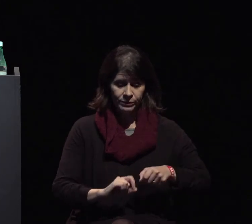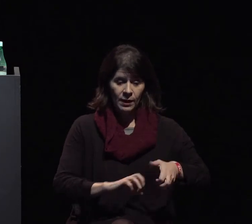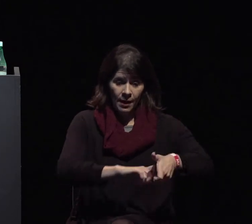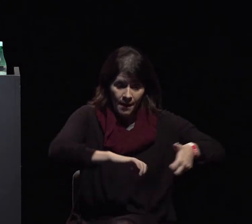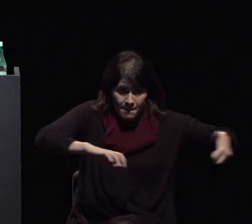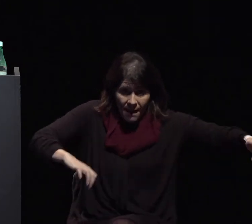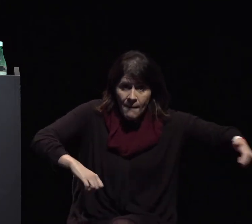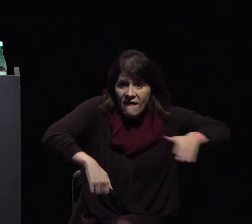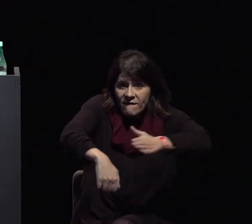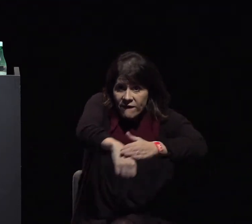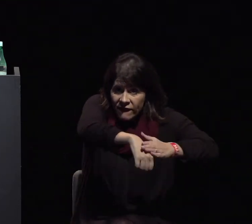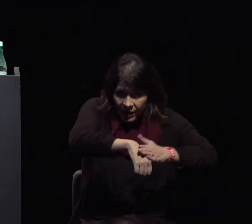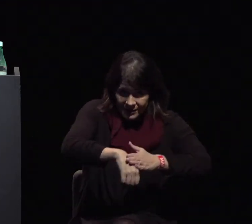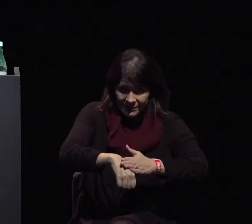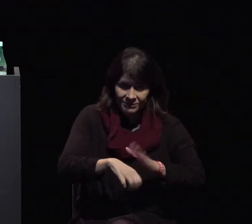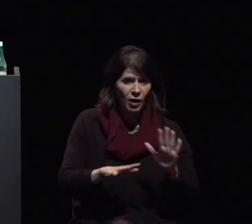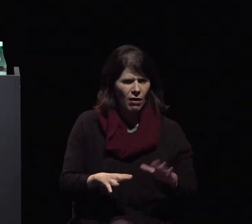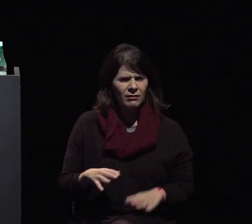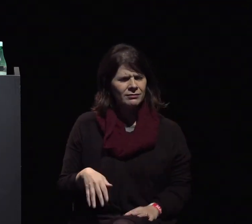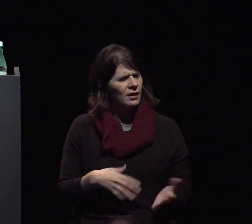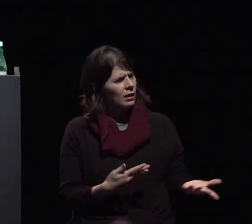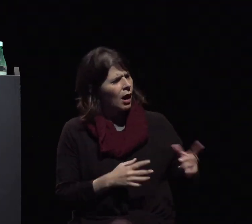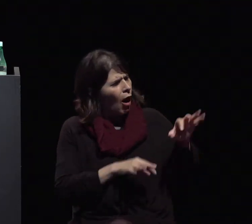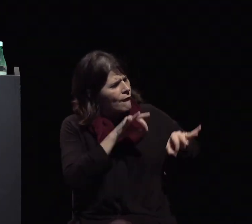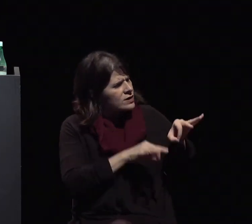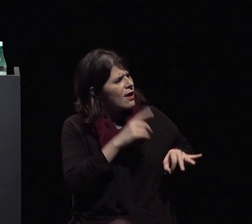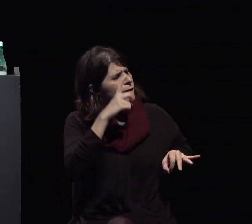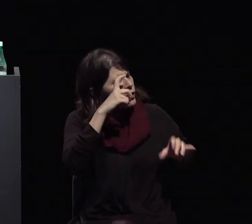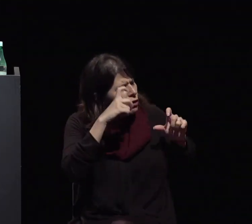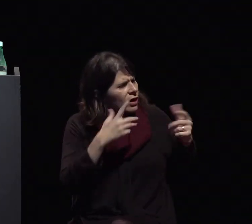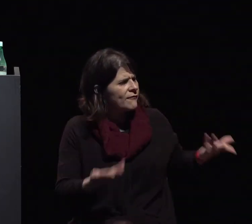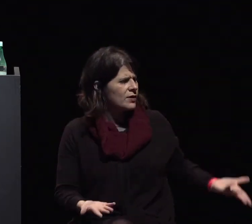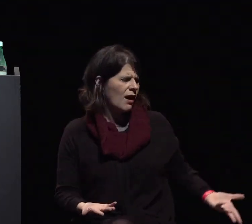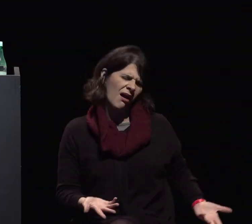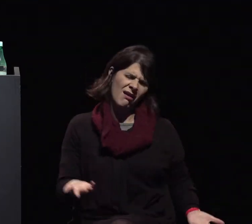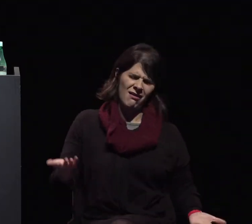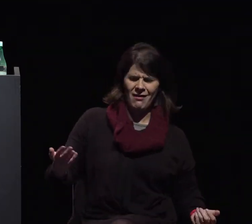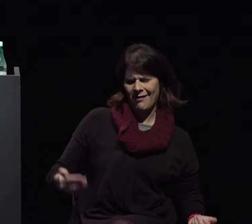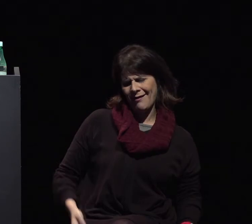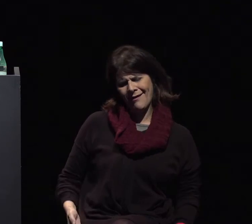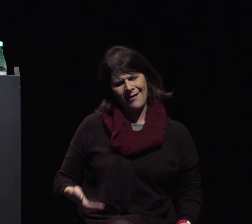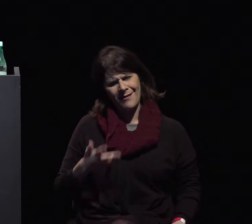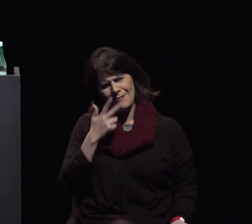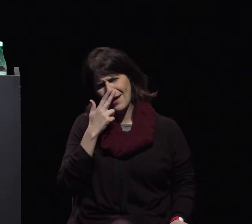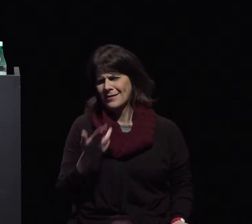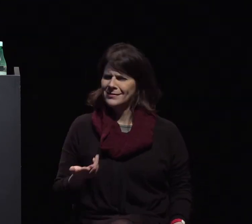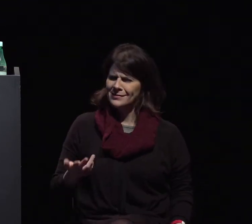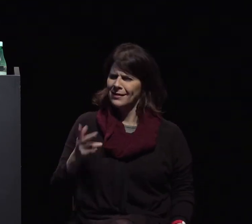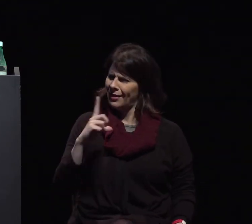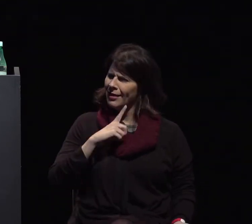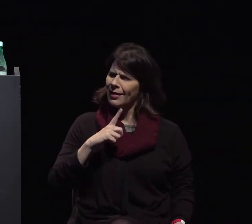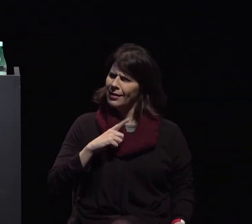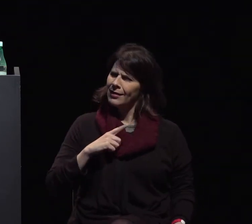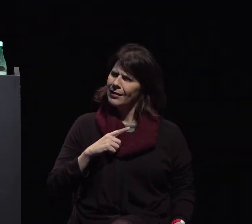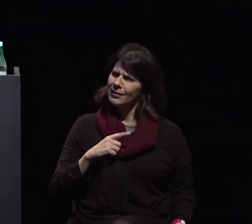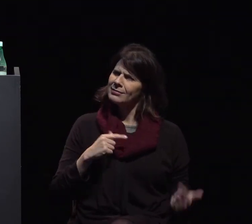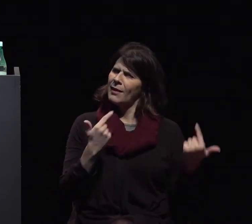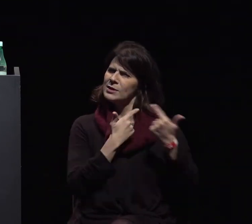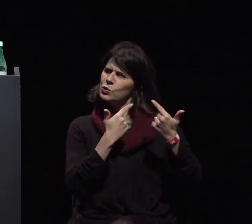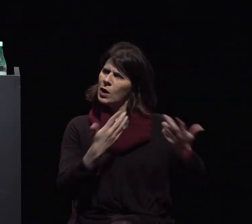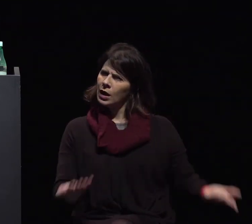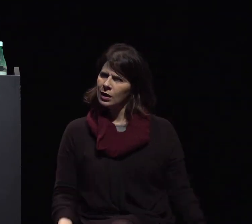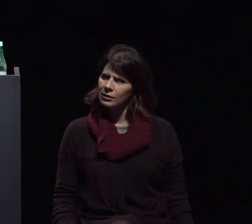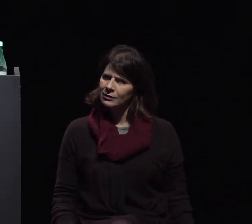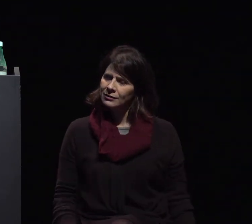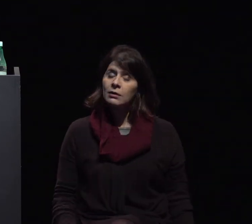fotografia. Eles falavam: e aí, senhora, tá tirando, né? Tá chapando de cadoca. Não estou chapando, não. Vamos fazer oficina de fotografia